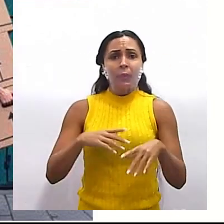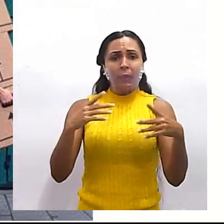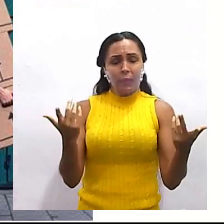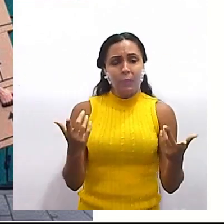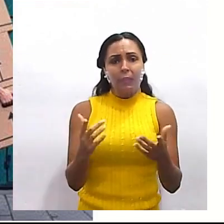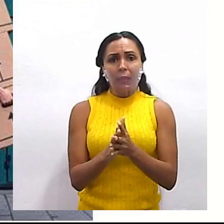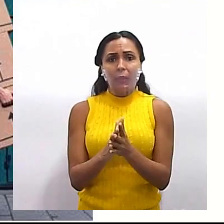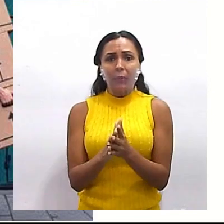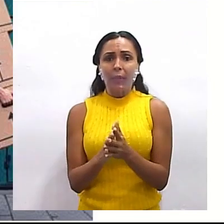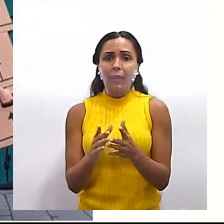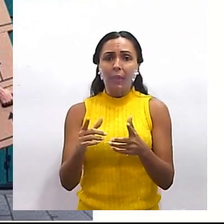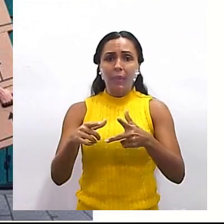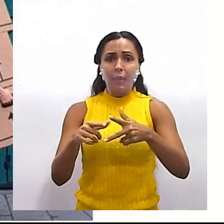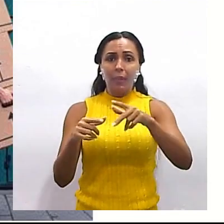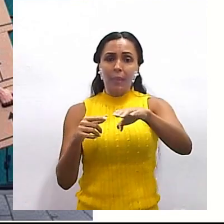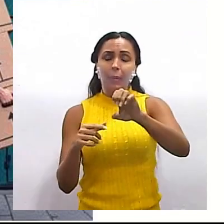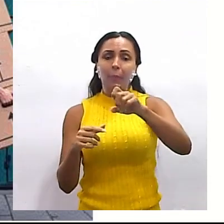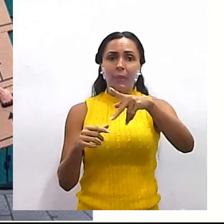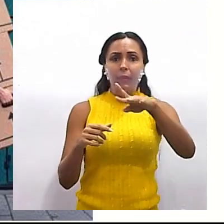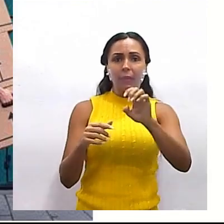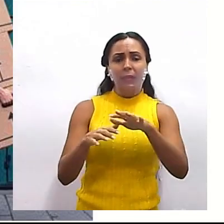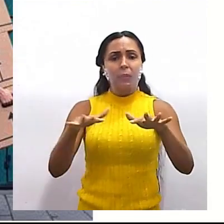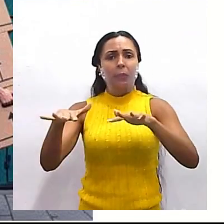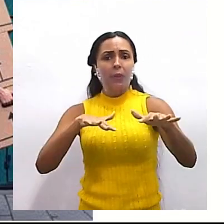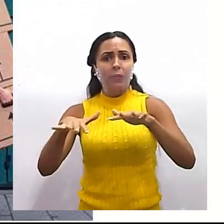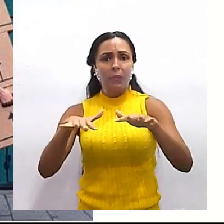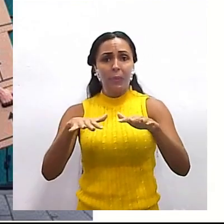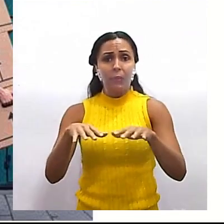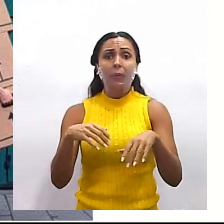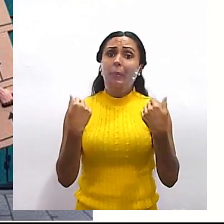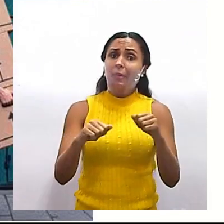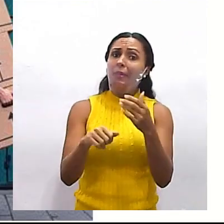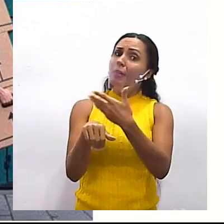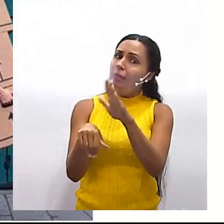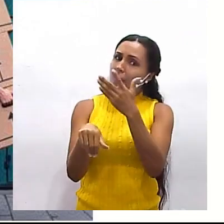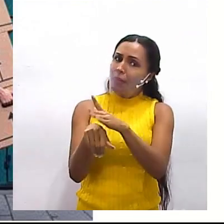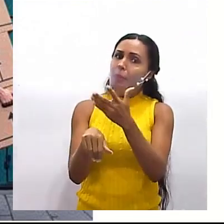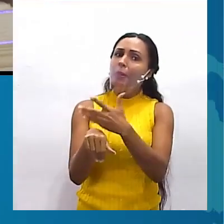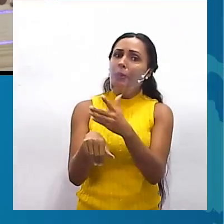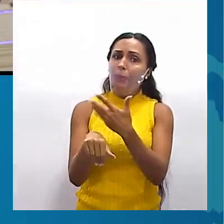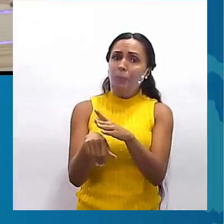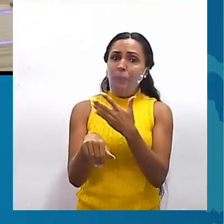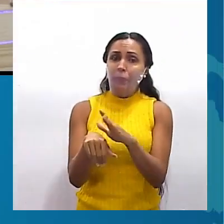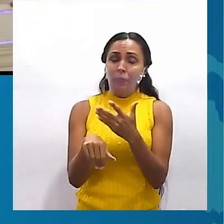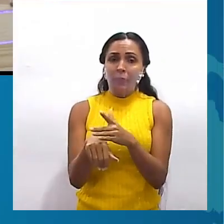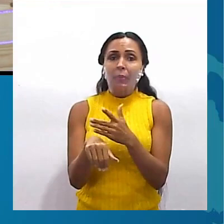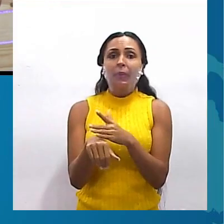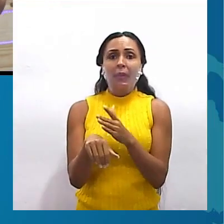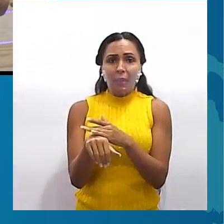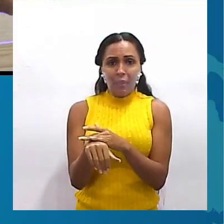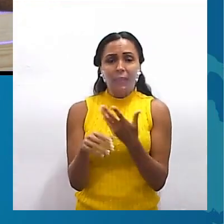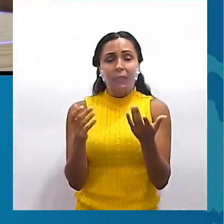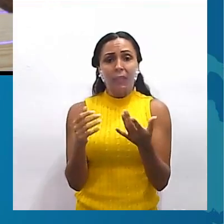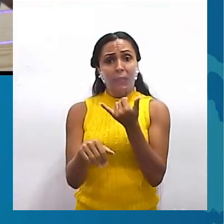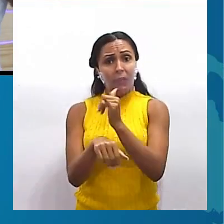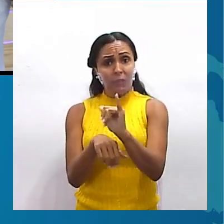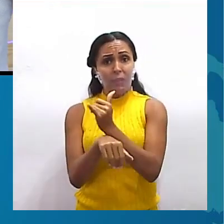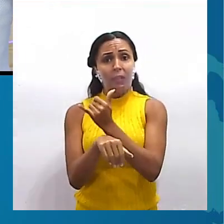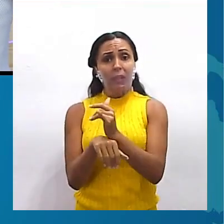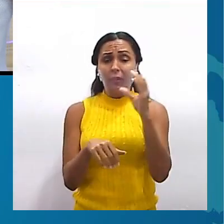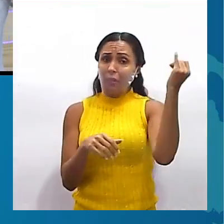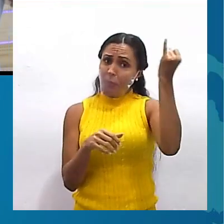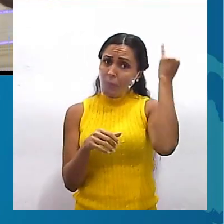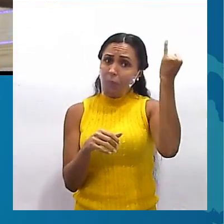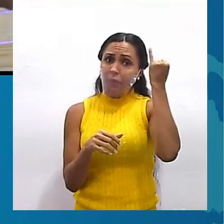equipamento, movimentação, para tudo isso tem que ter um treinamento. Então, um ponto importante que a gente trabalha é ergonomia,